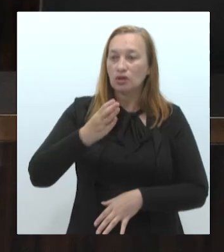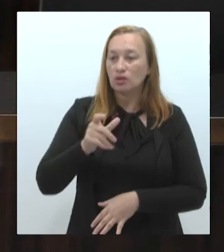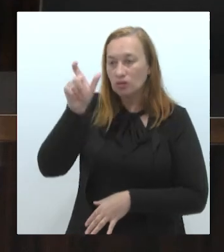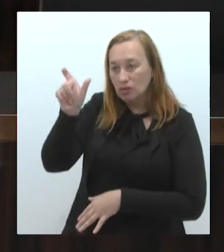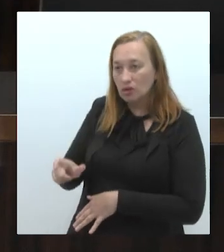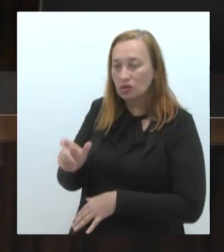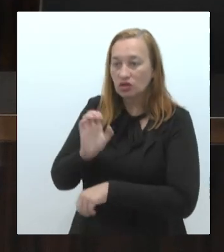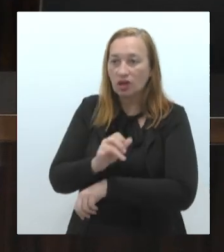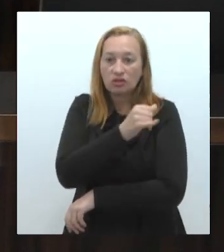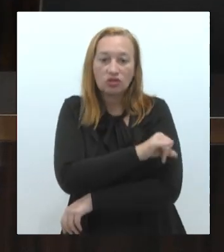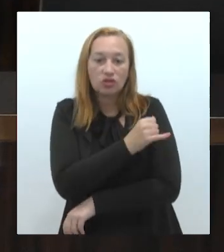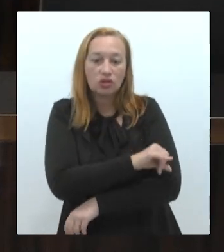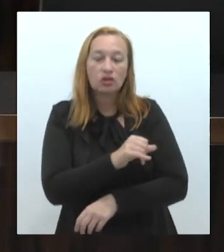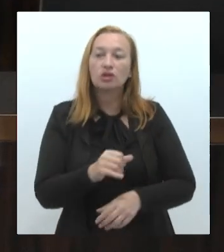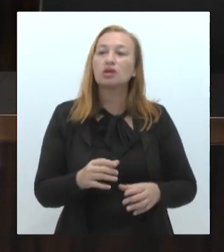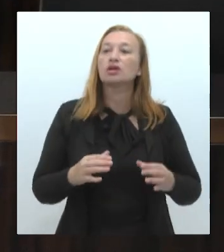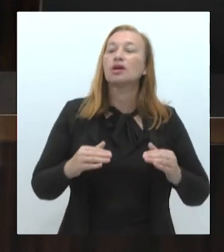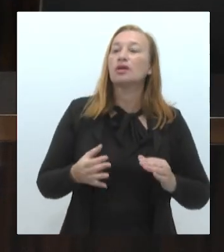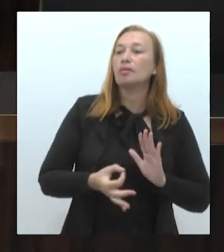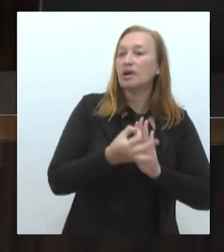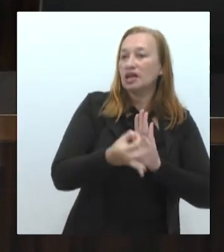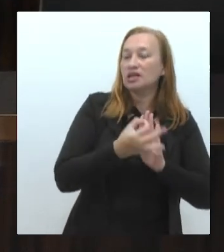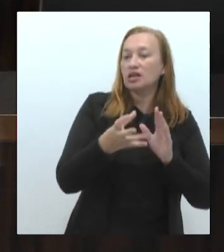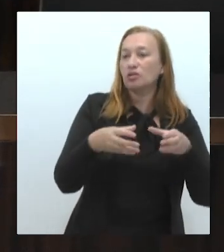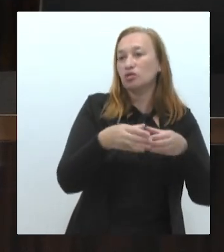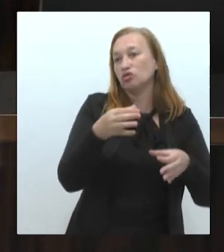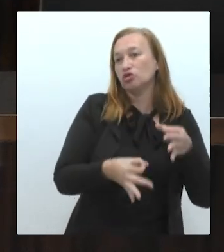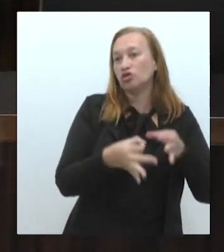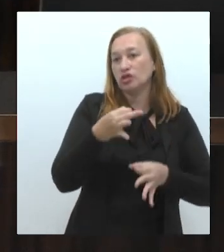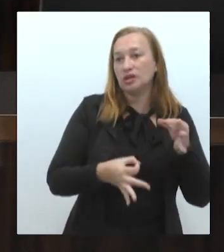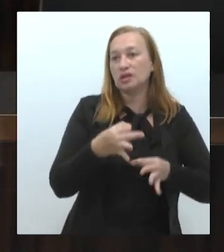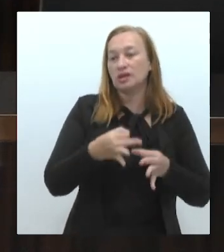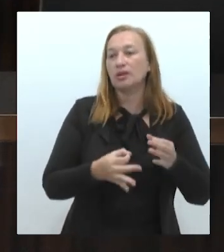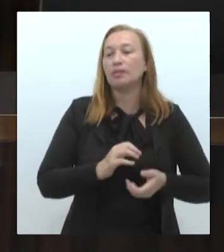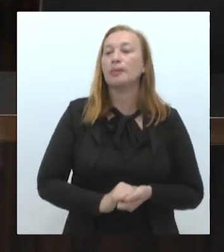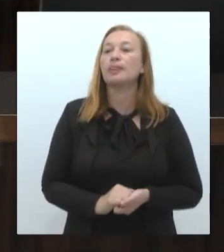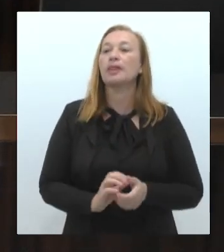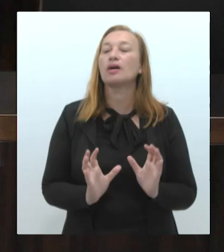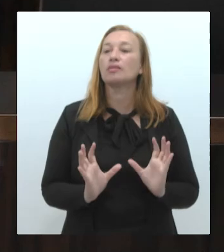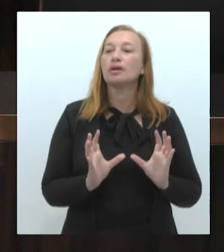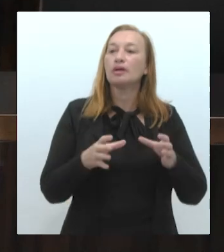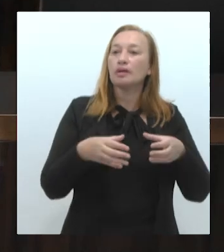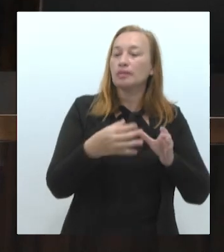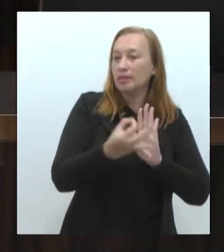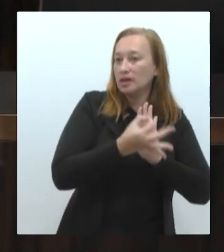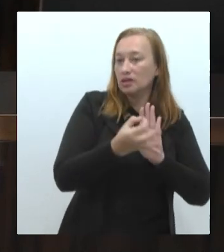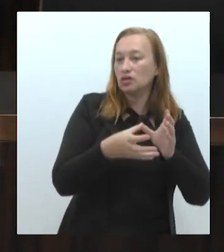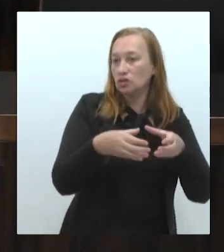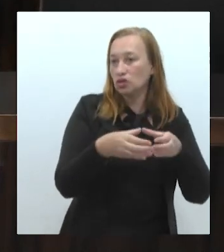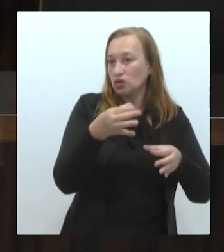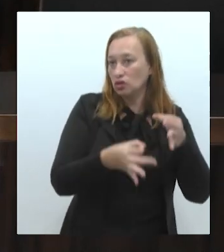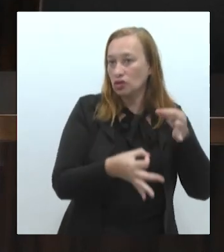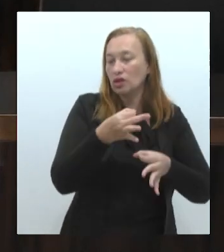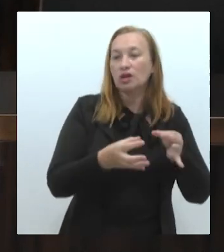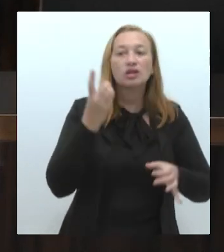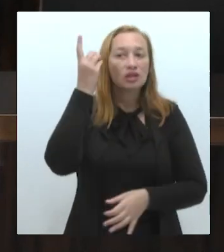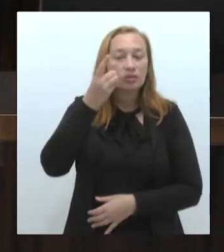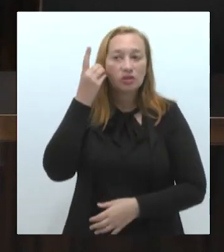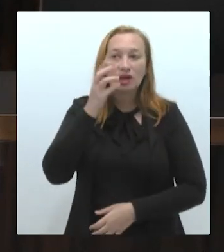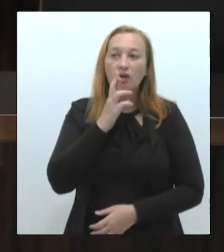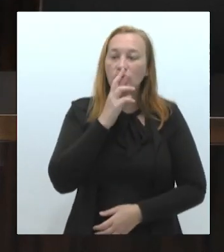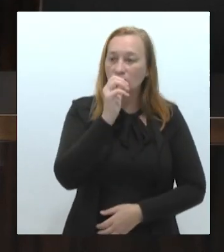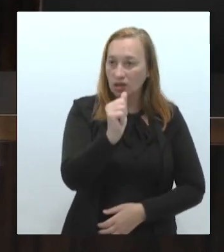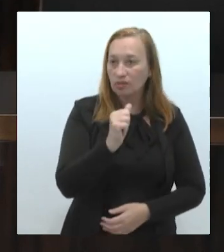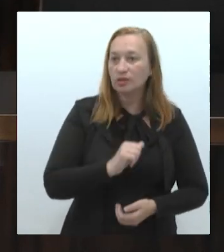Pendentes pareceres da Comissão de Constituição e Justiça. Para emitir parecer pela Constituição e Justiça, deputado